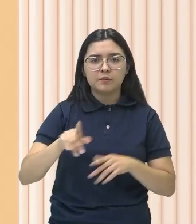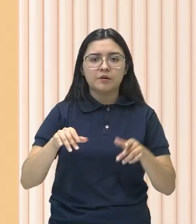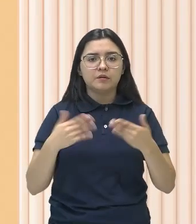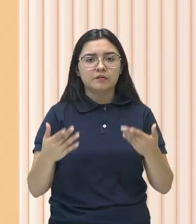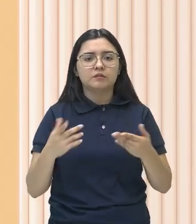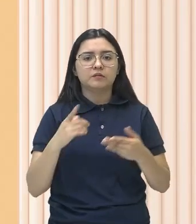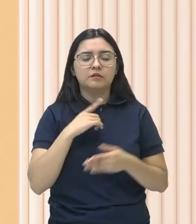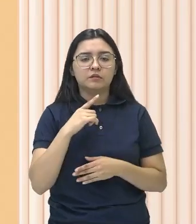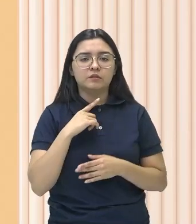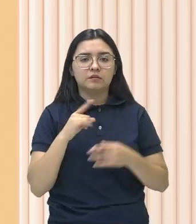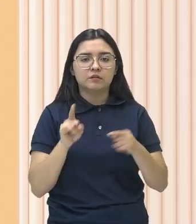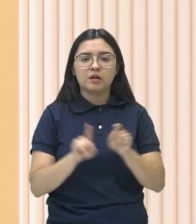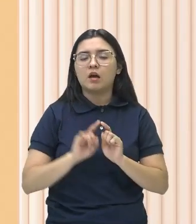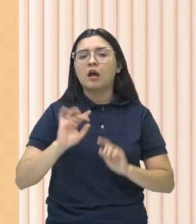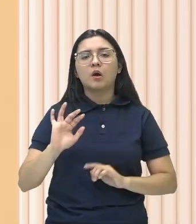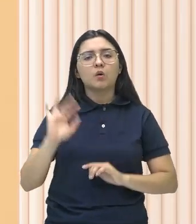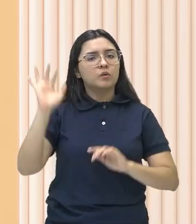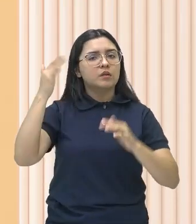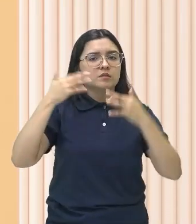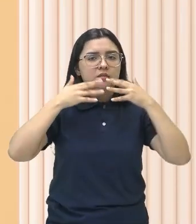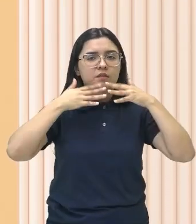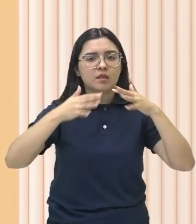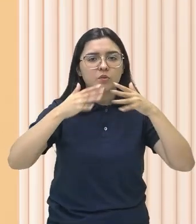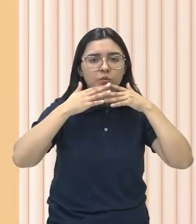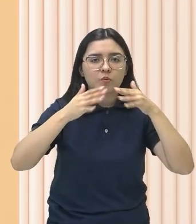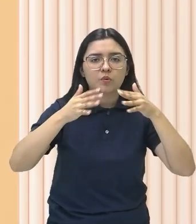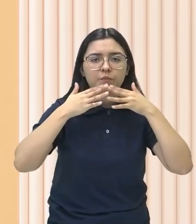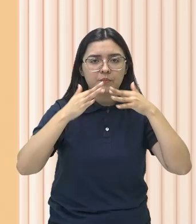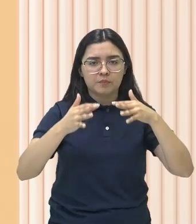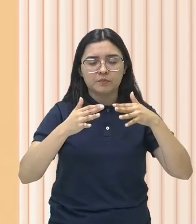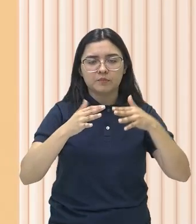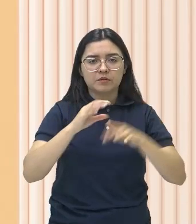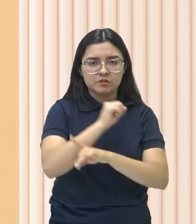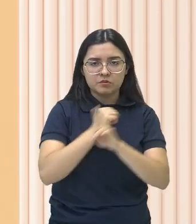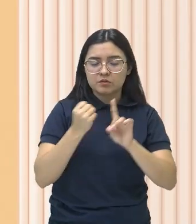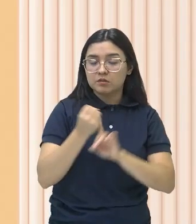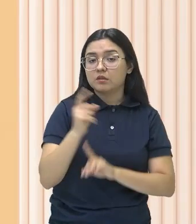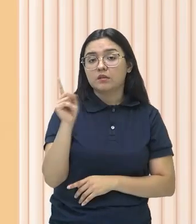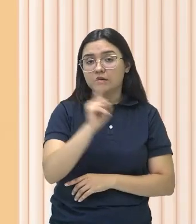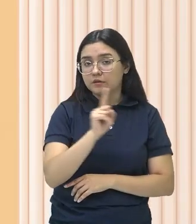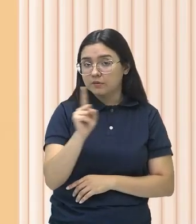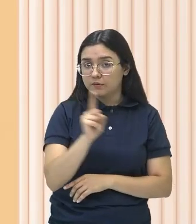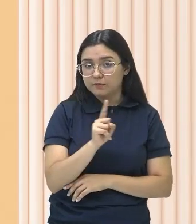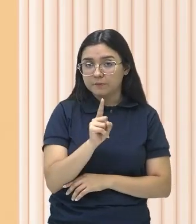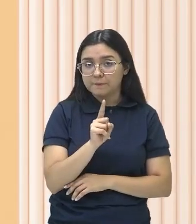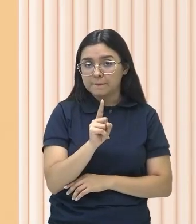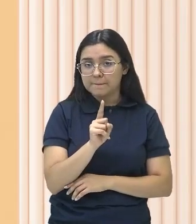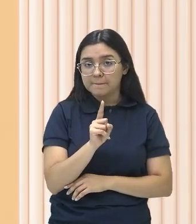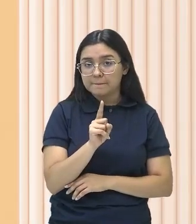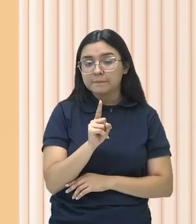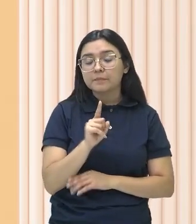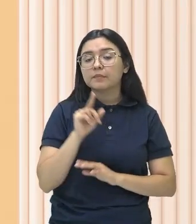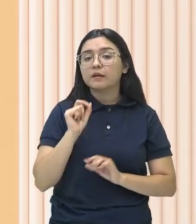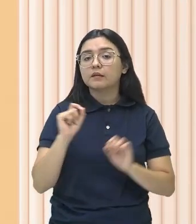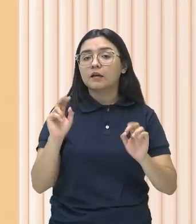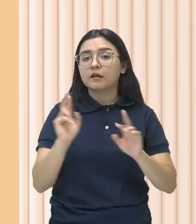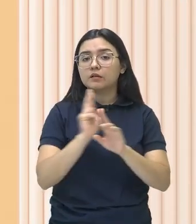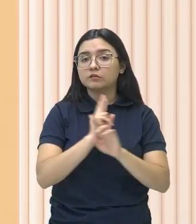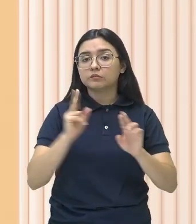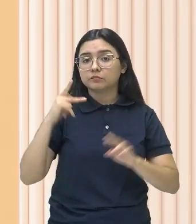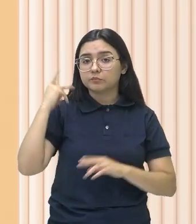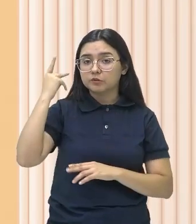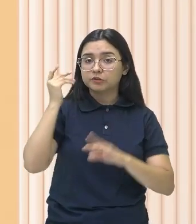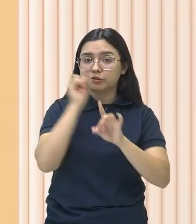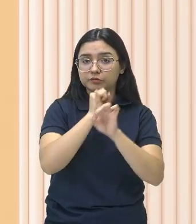que acontece naturalmente, é da natureza da sociedade. Não, né? É uma coisa que está ligada com